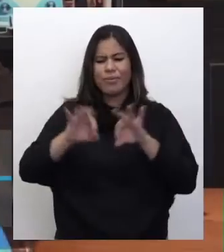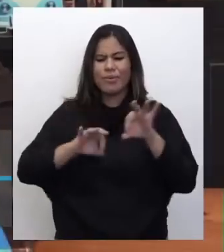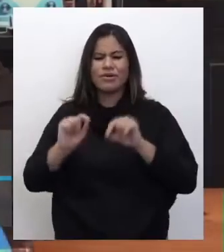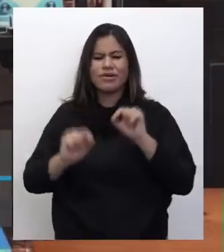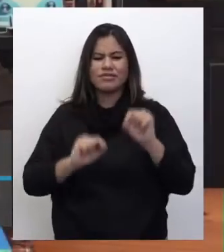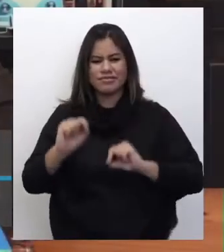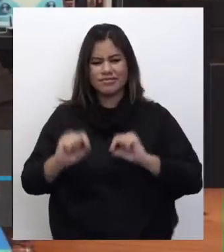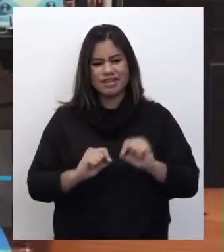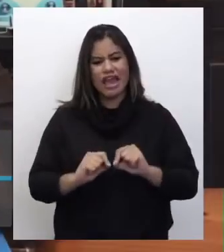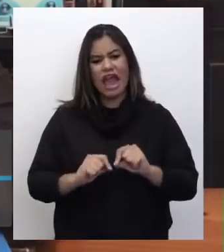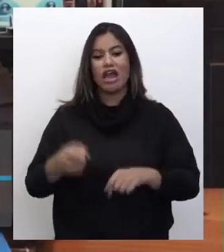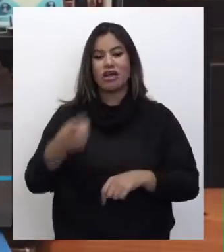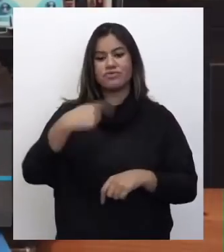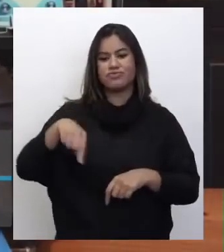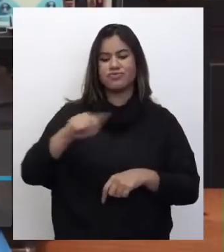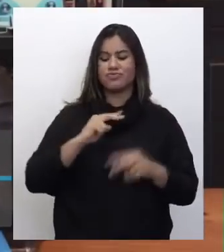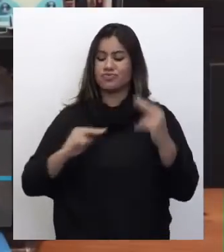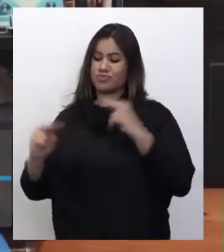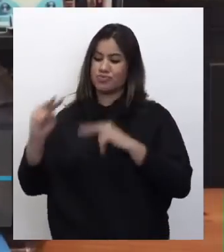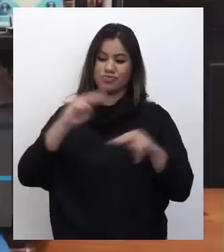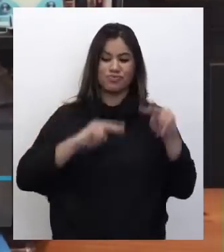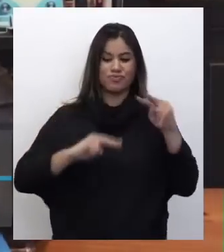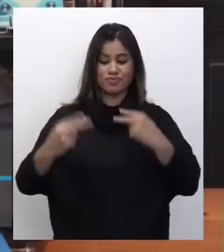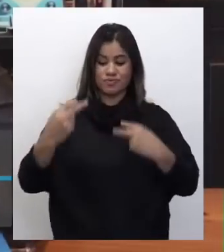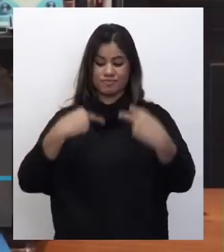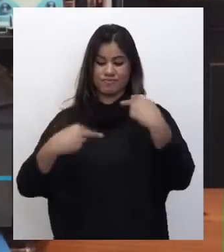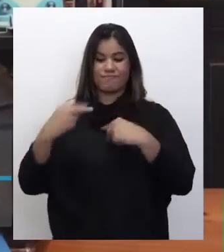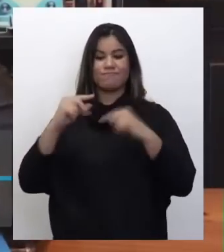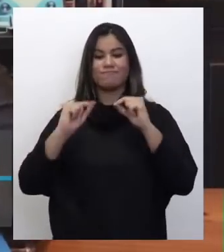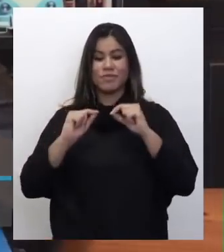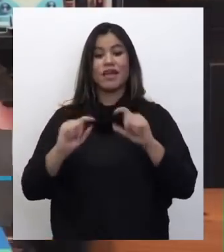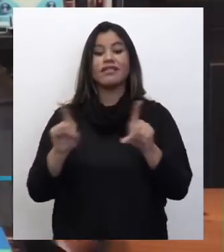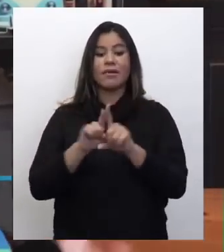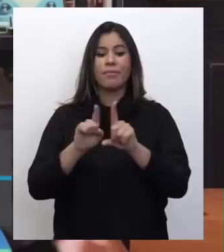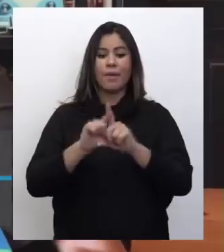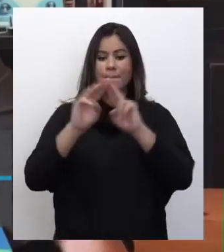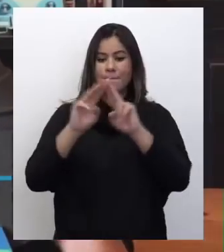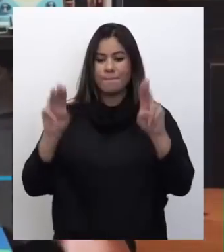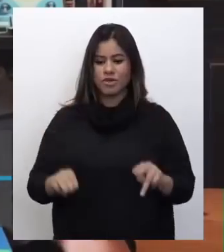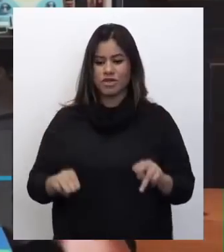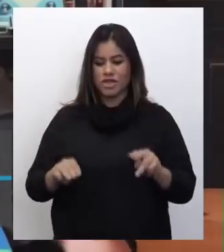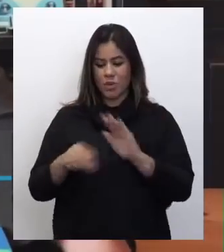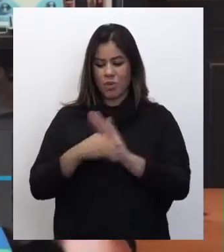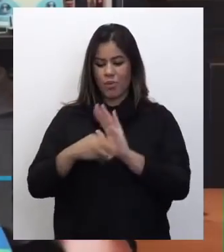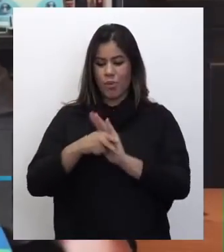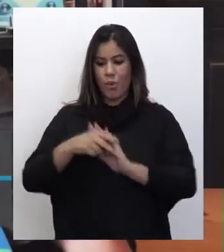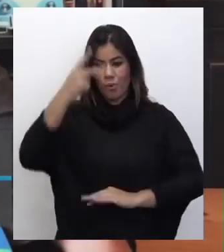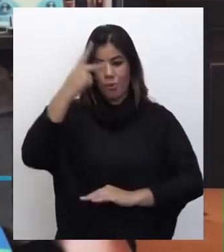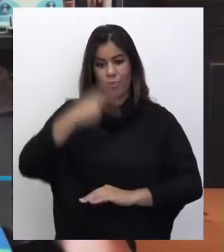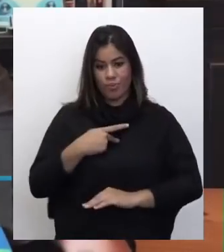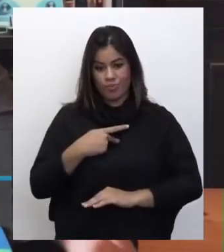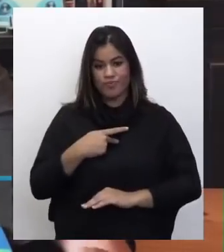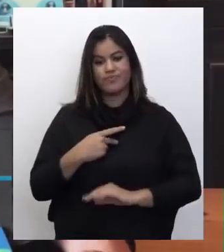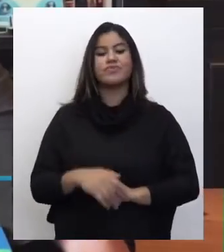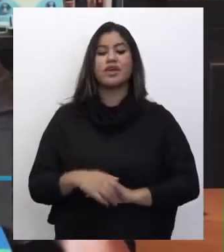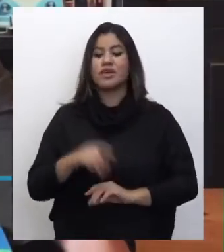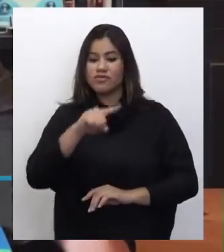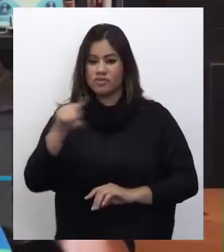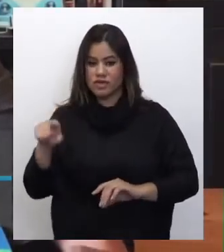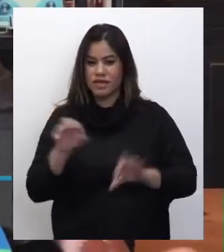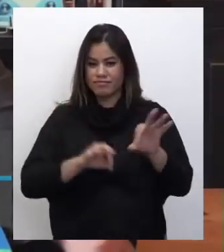melhor para quem nós somos e nós construímos também o nosso Museu de Mim. E vocês seguiram incrementando esse projeto de lá para